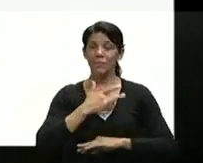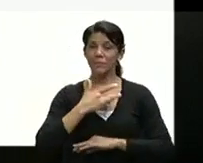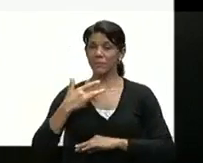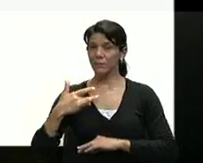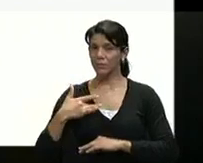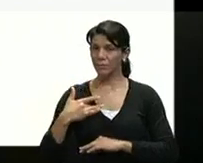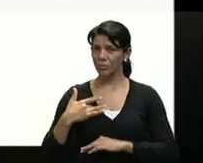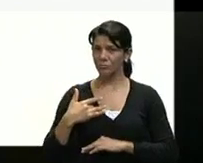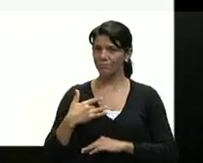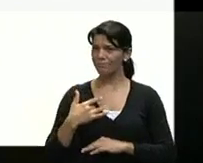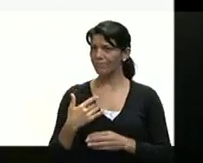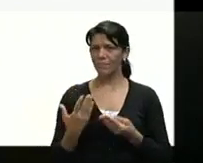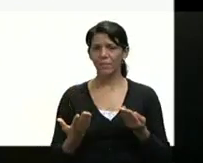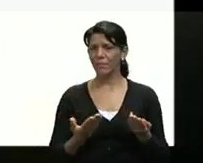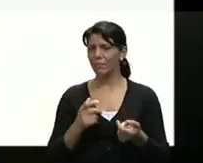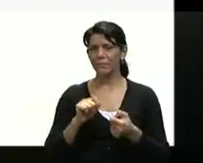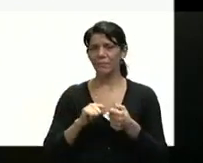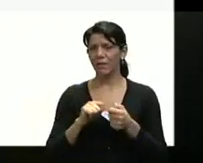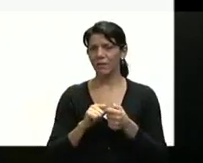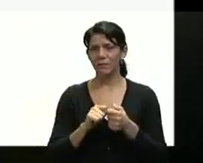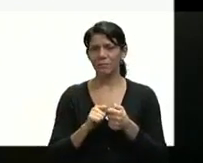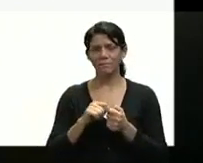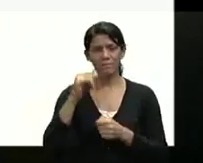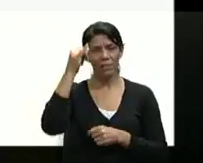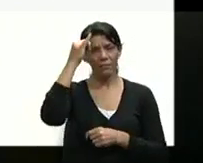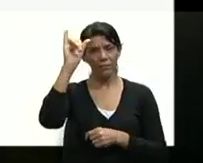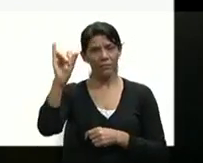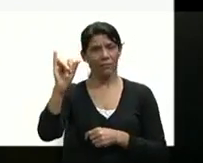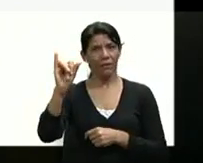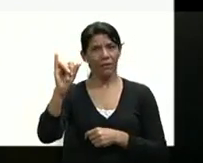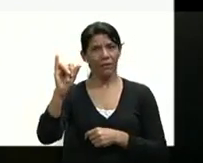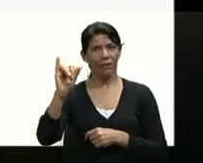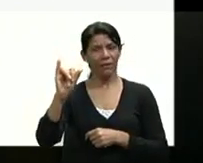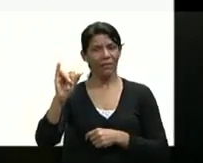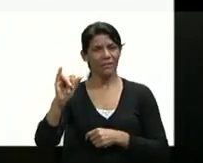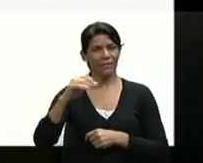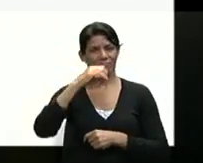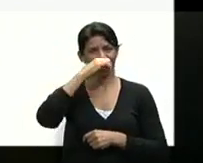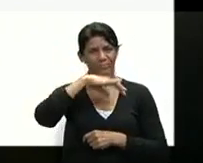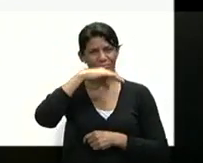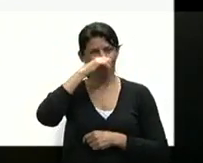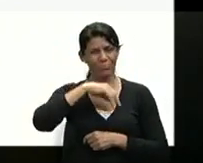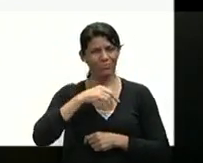com a violência? É possível prevenir a violência?